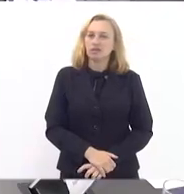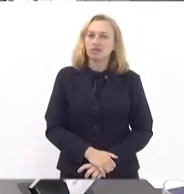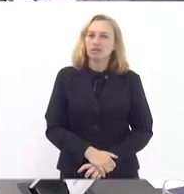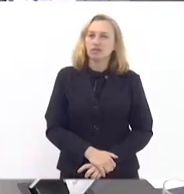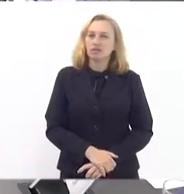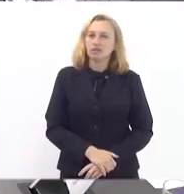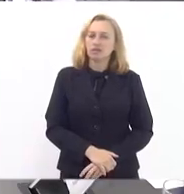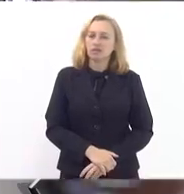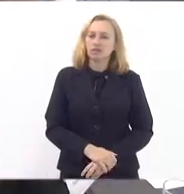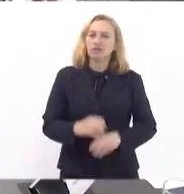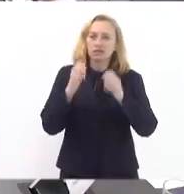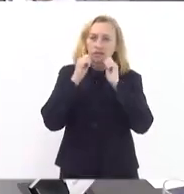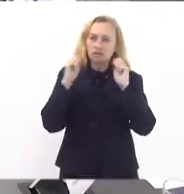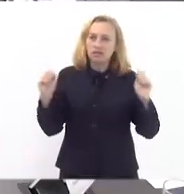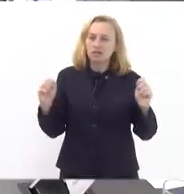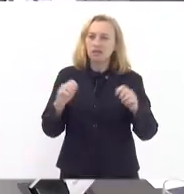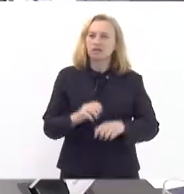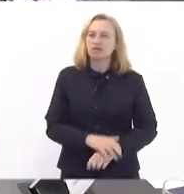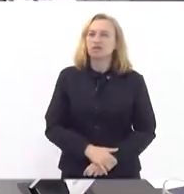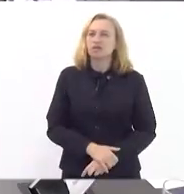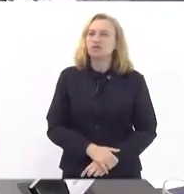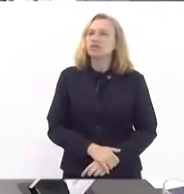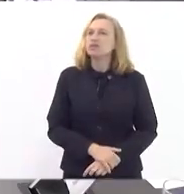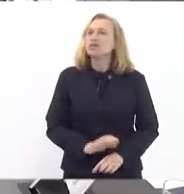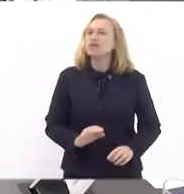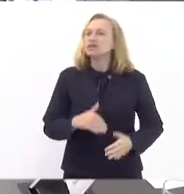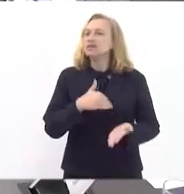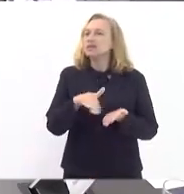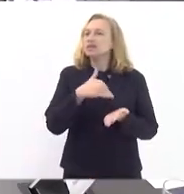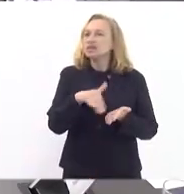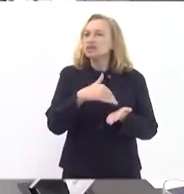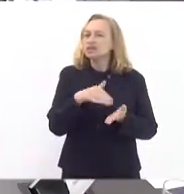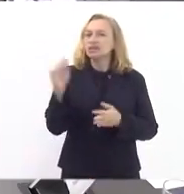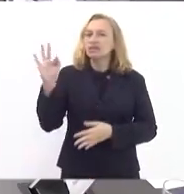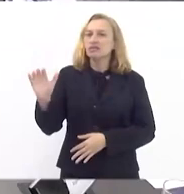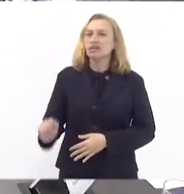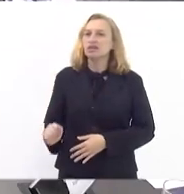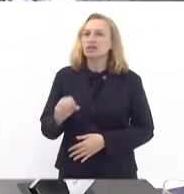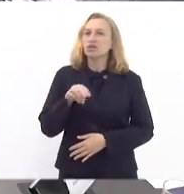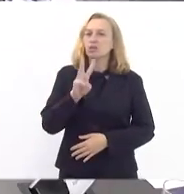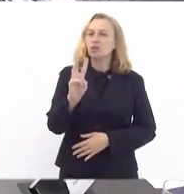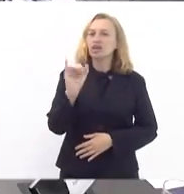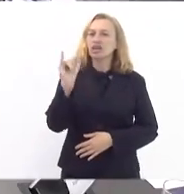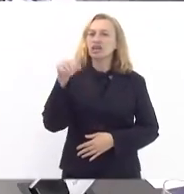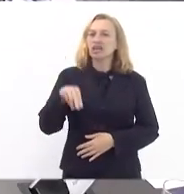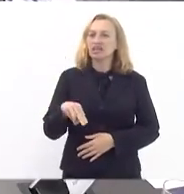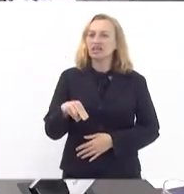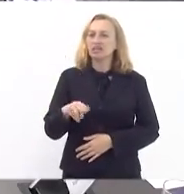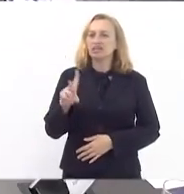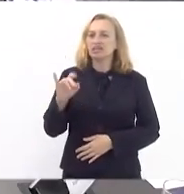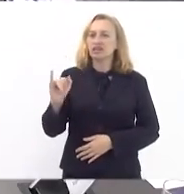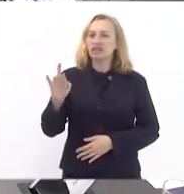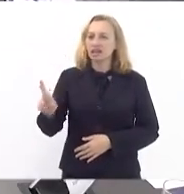o assessor legislativo e tributária da secretaria de fazenda seu irmão Villar